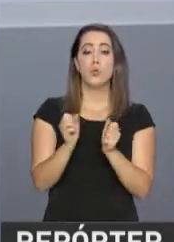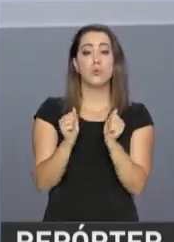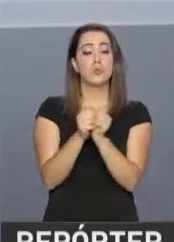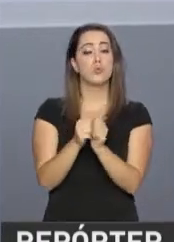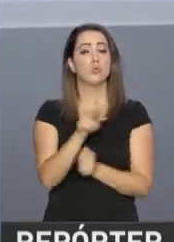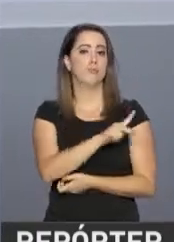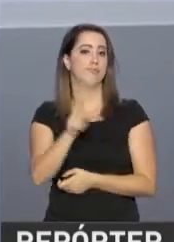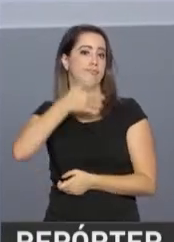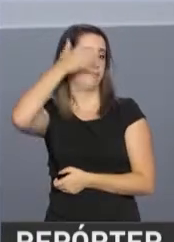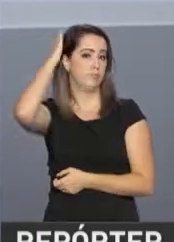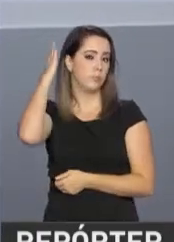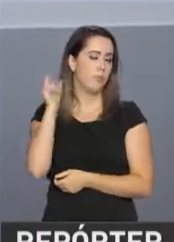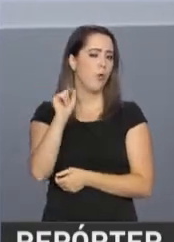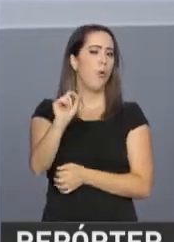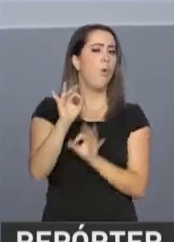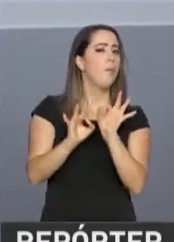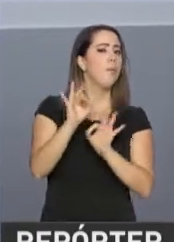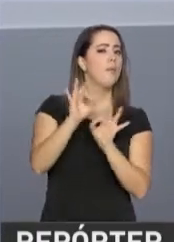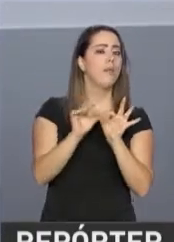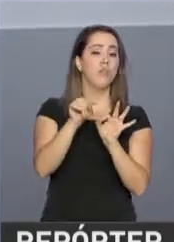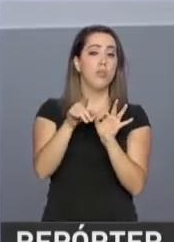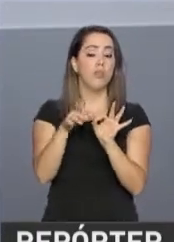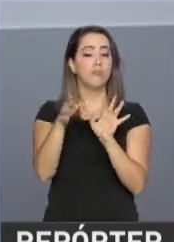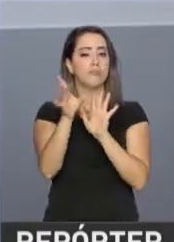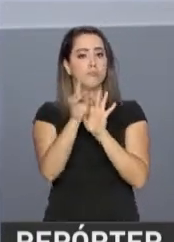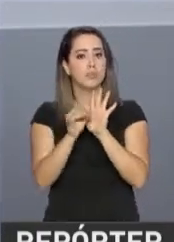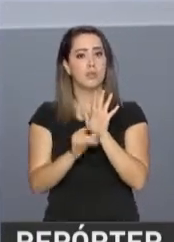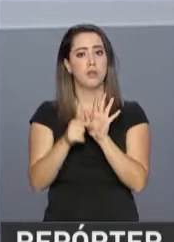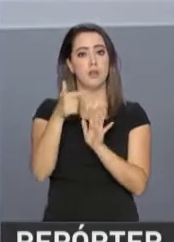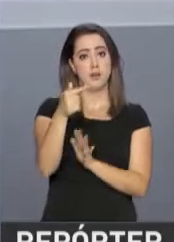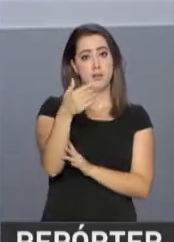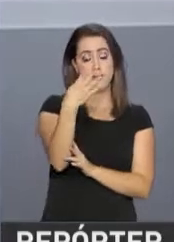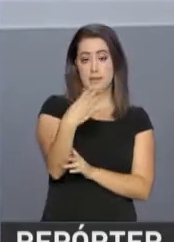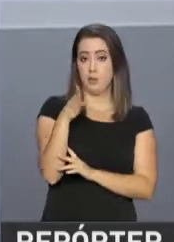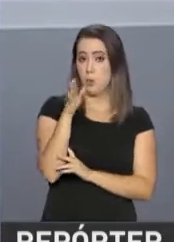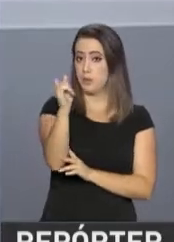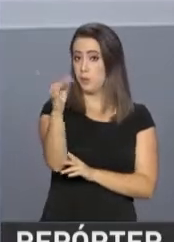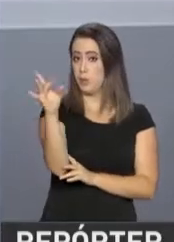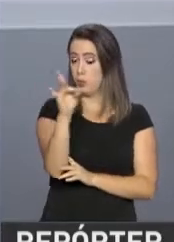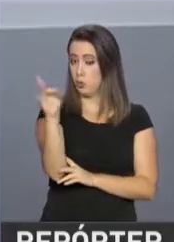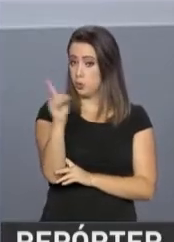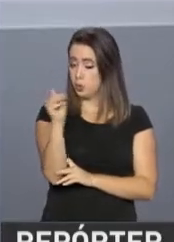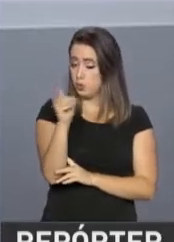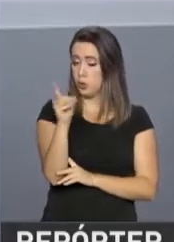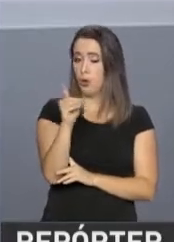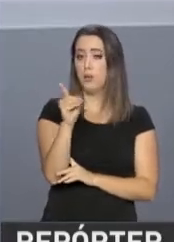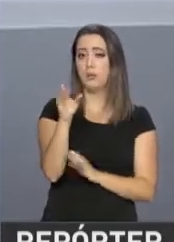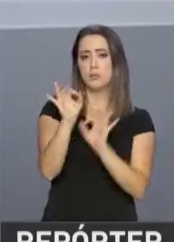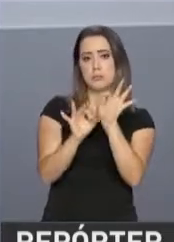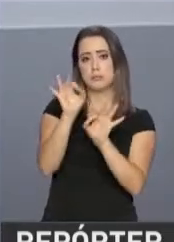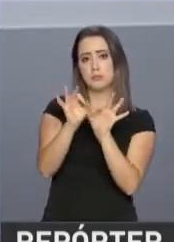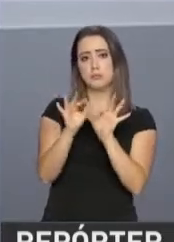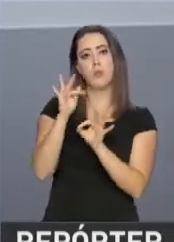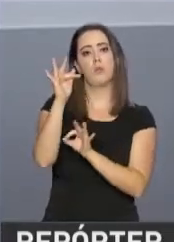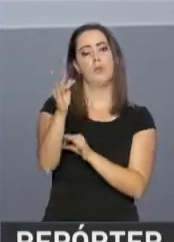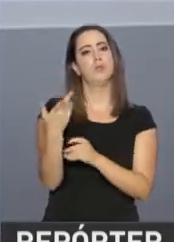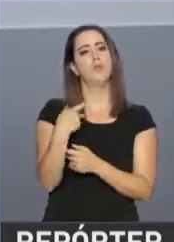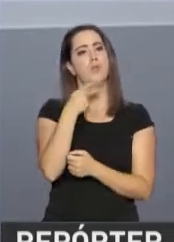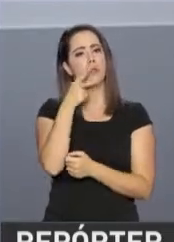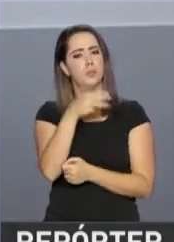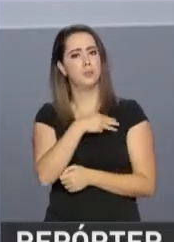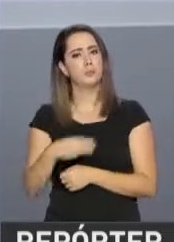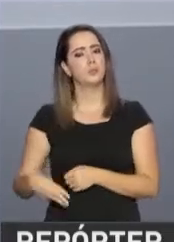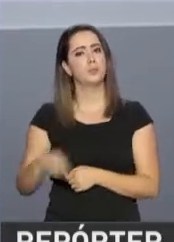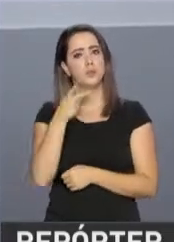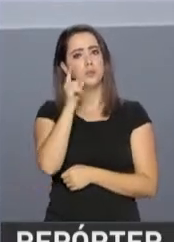prevê investimentos de 74 milhões e meio de dólares o presidente da petrobras pedro parenti comentou o trabalho feito para reduzir